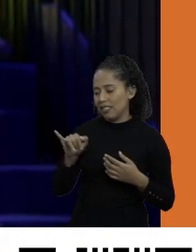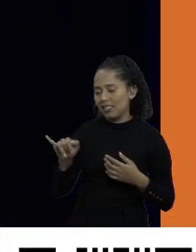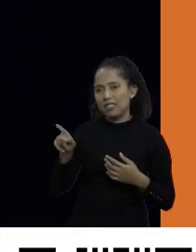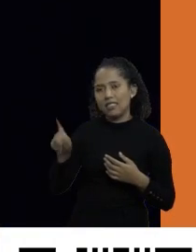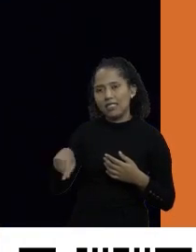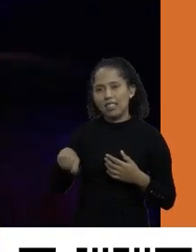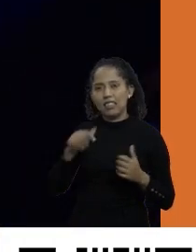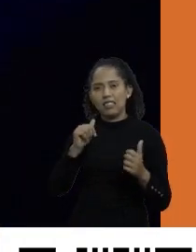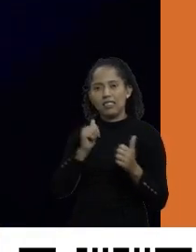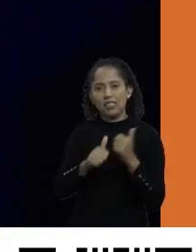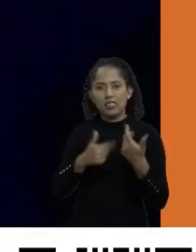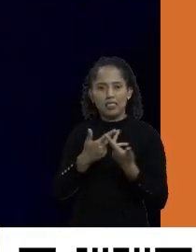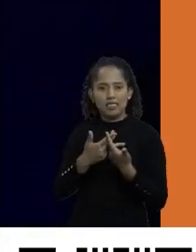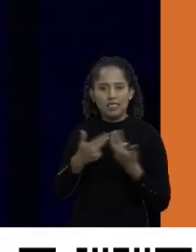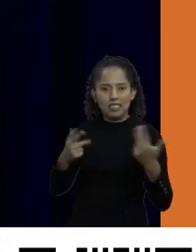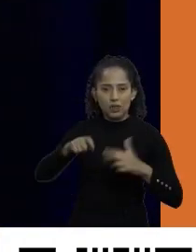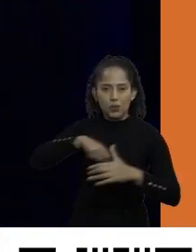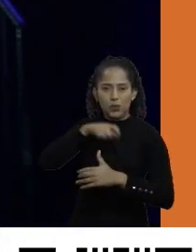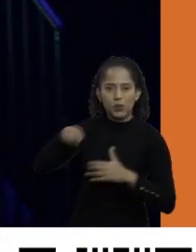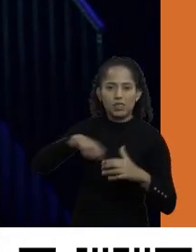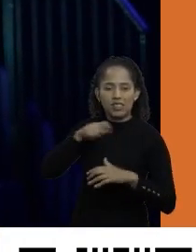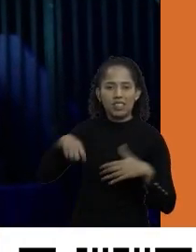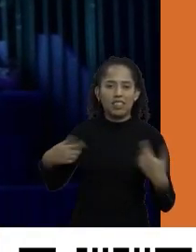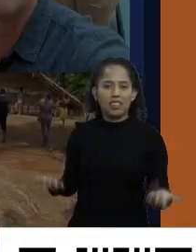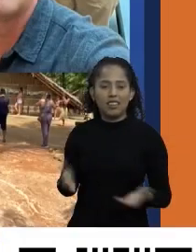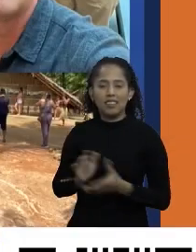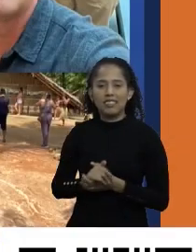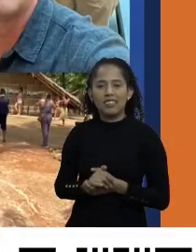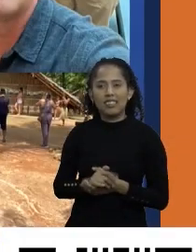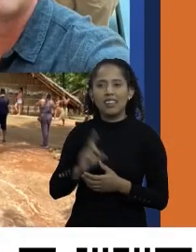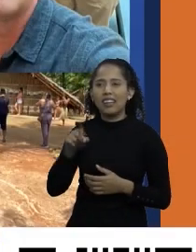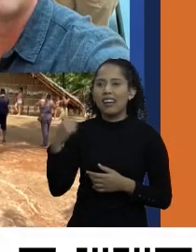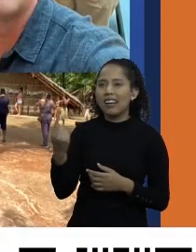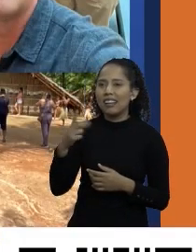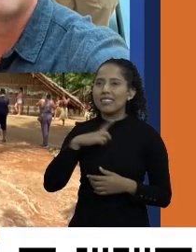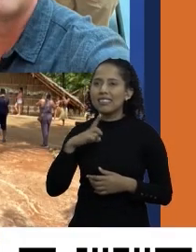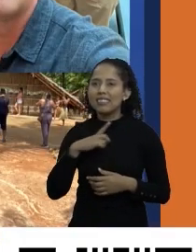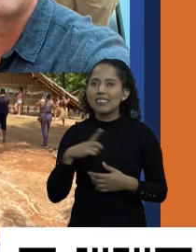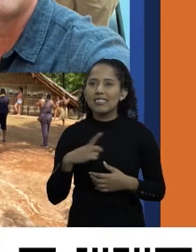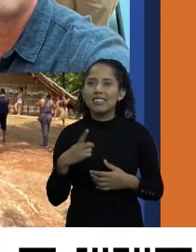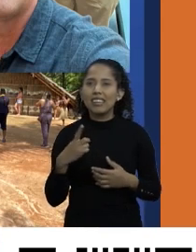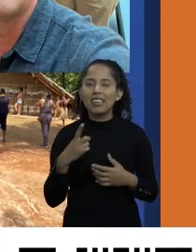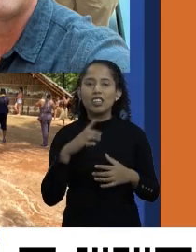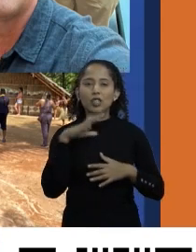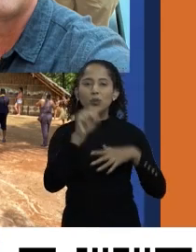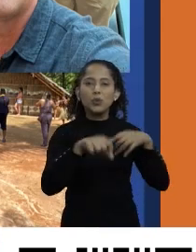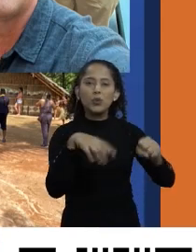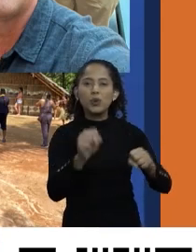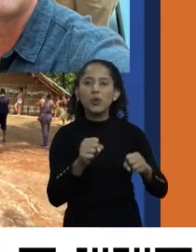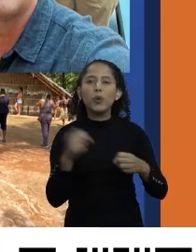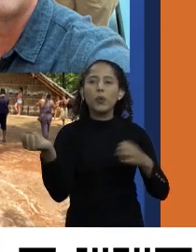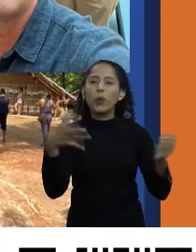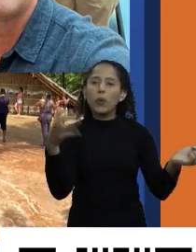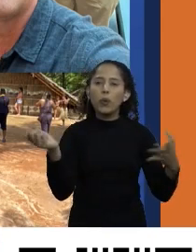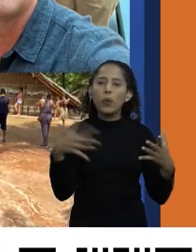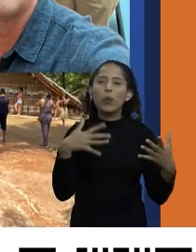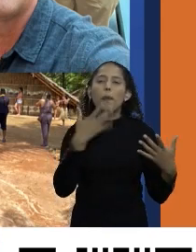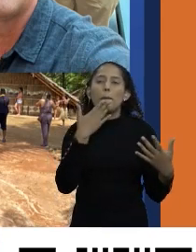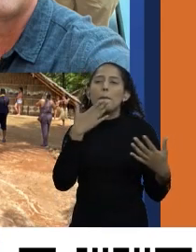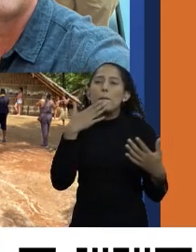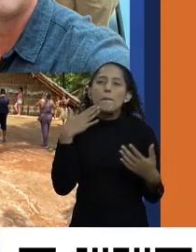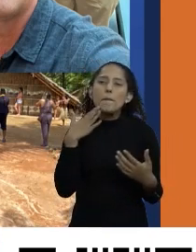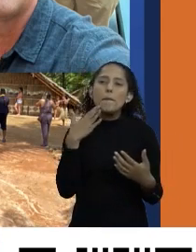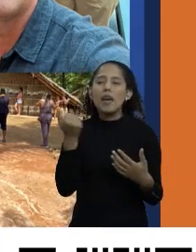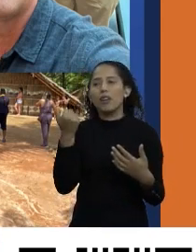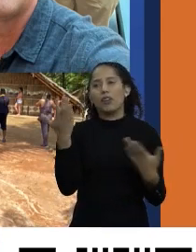jogador, Giovanni pai, Giovanni cozinheiro. A gente está sempre em busca das nossas melhores versões e é sobre isso que eu vou falar para vocês